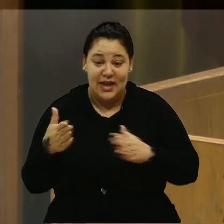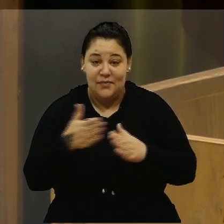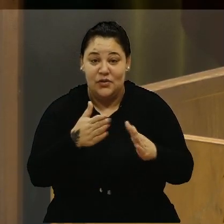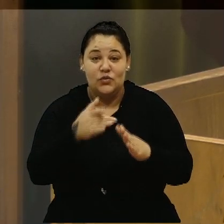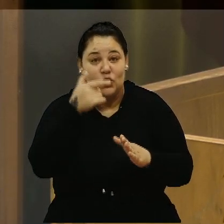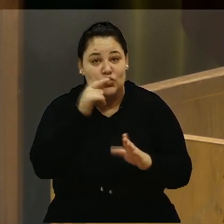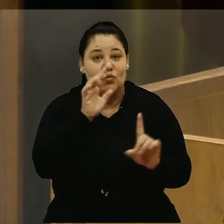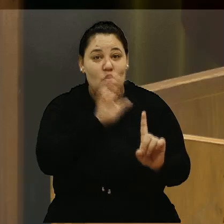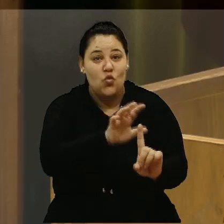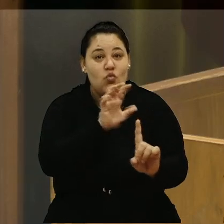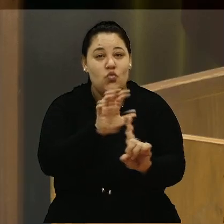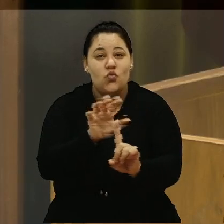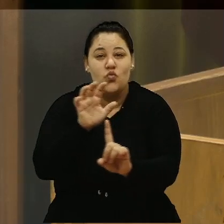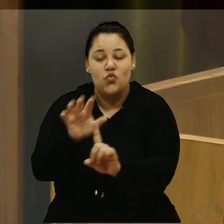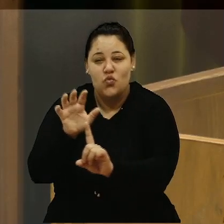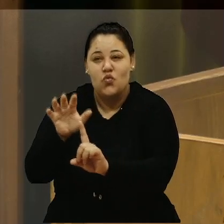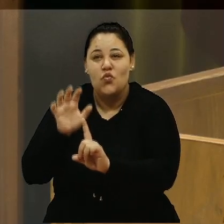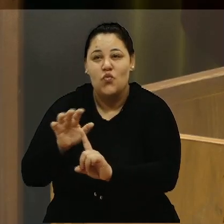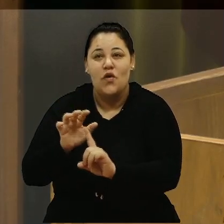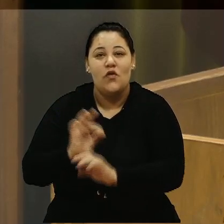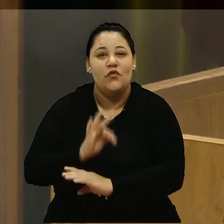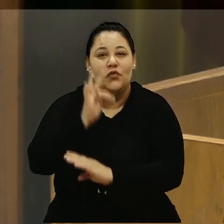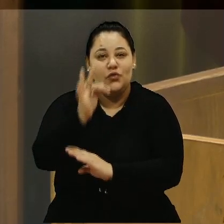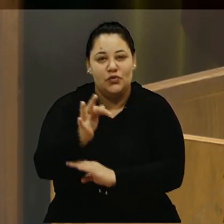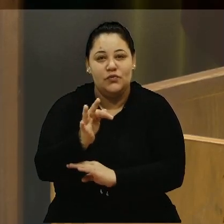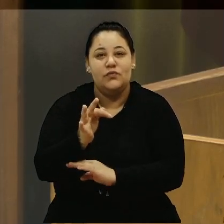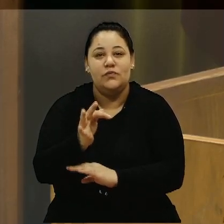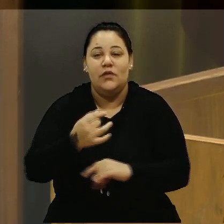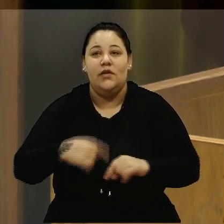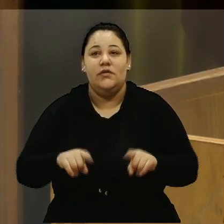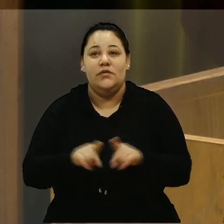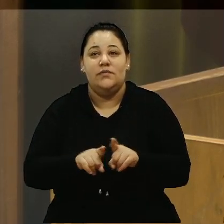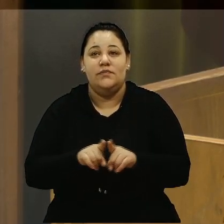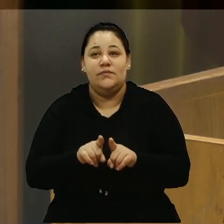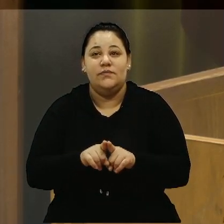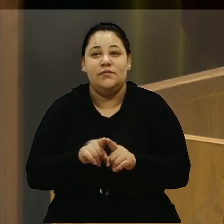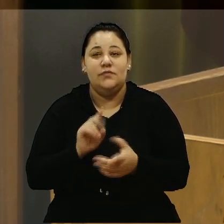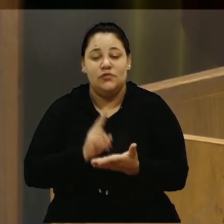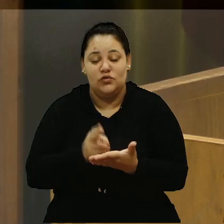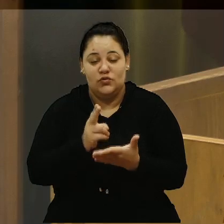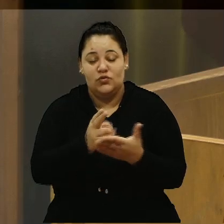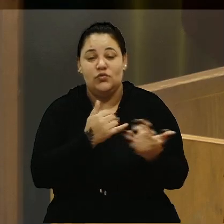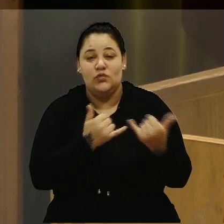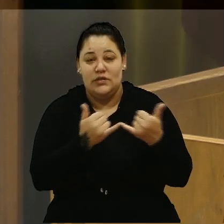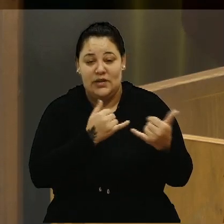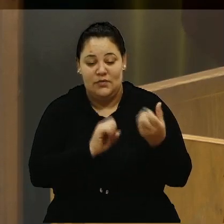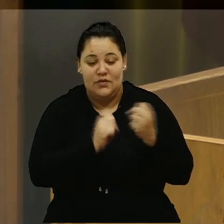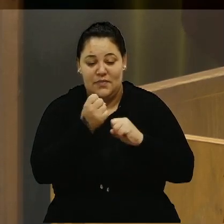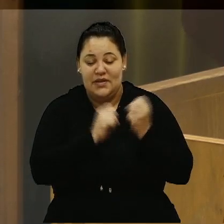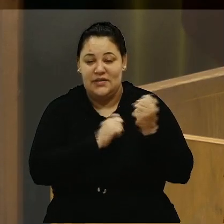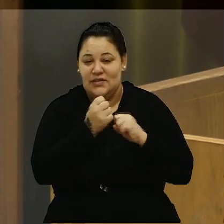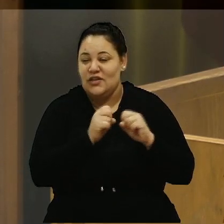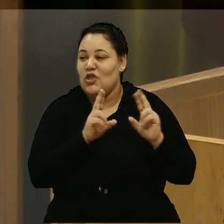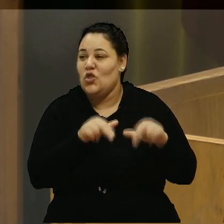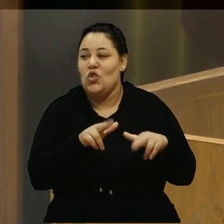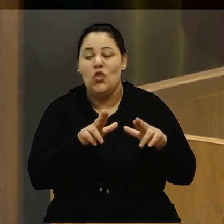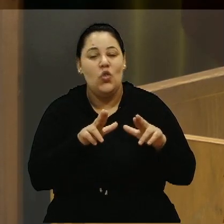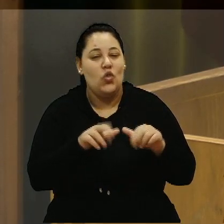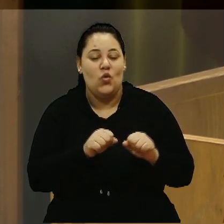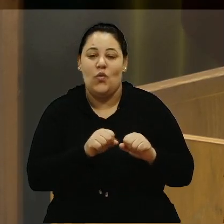inspirar futuras gerações de empreendedores e que a Autotrave siga sendo um exemplo inabalável de